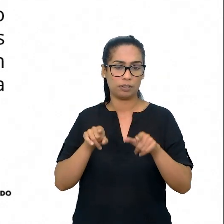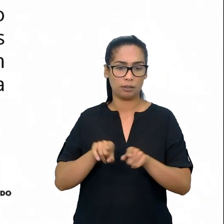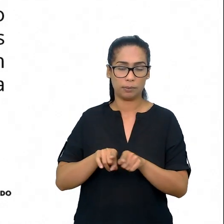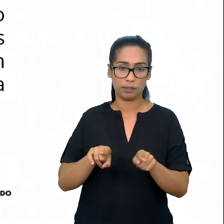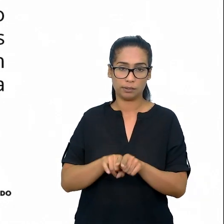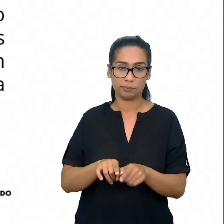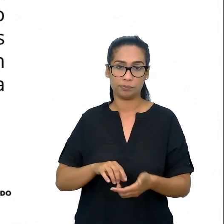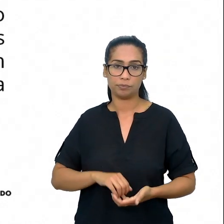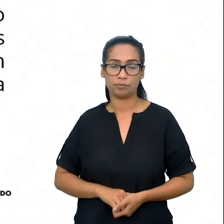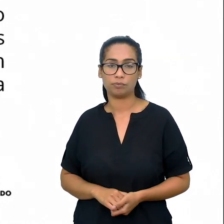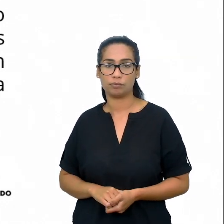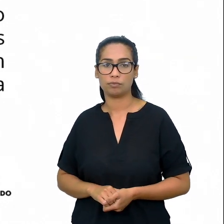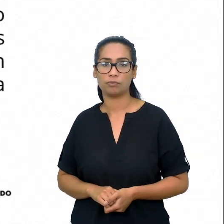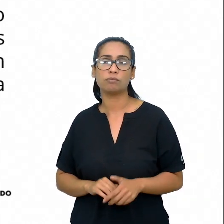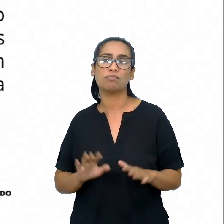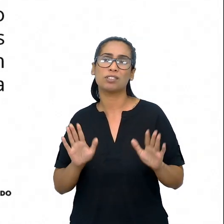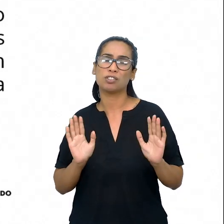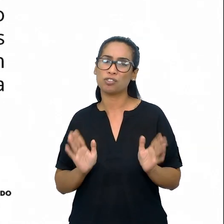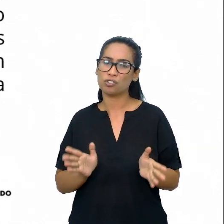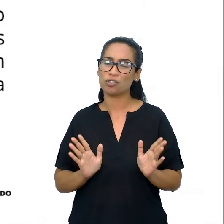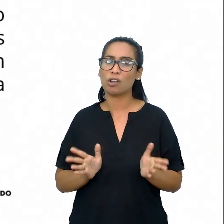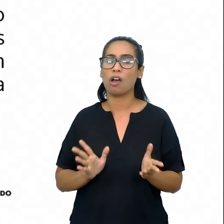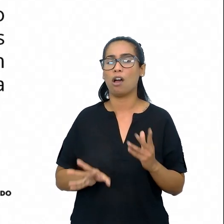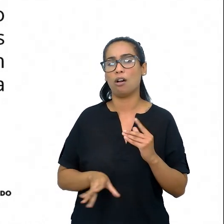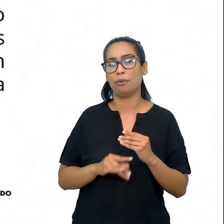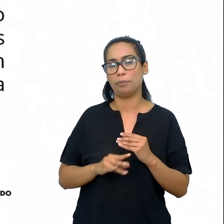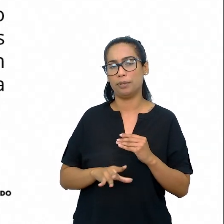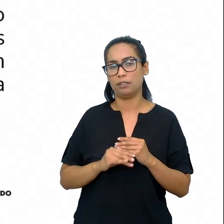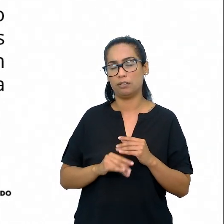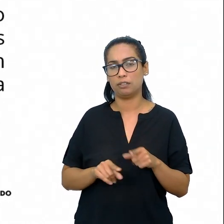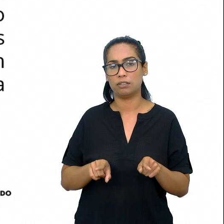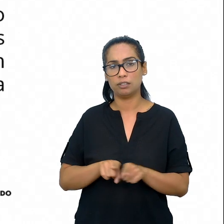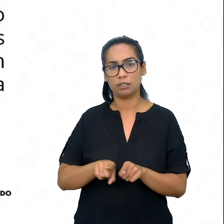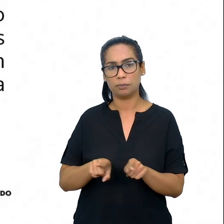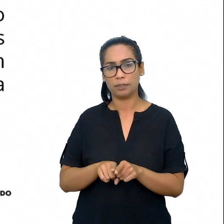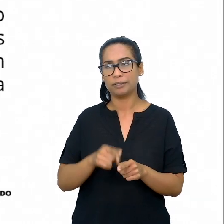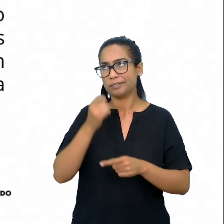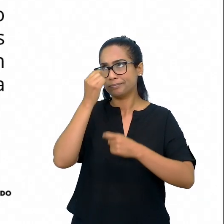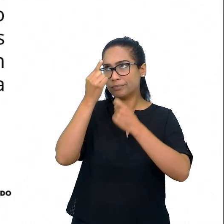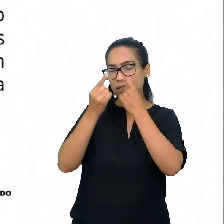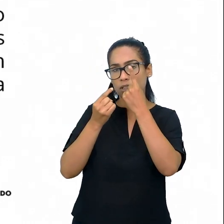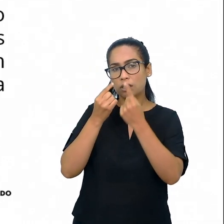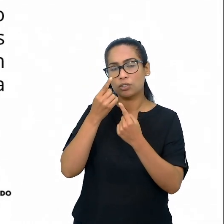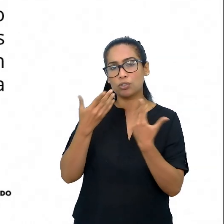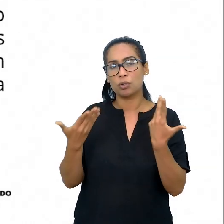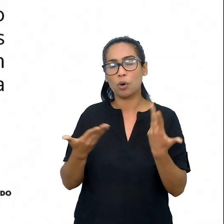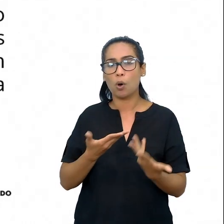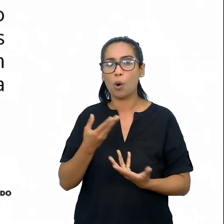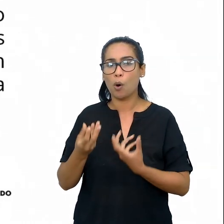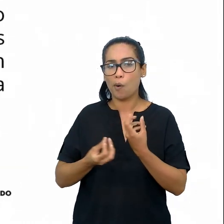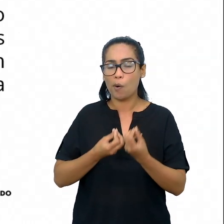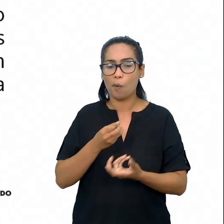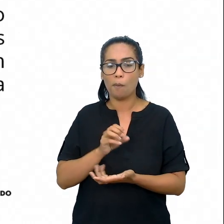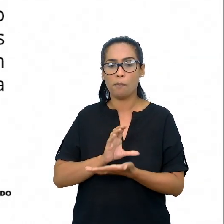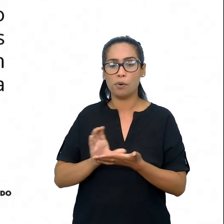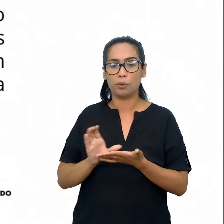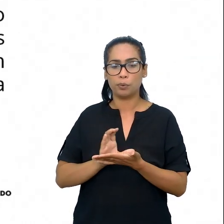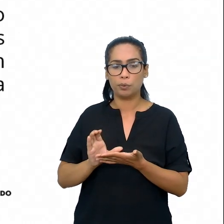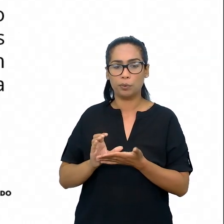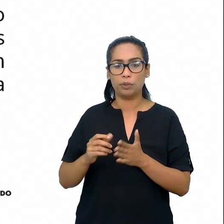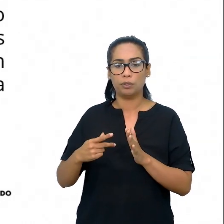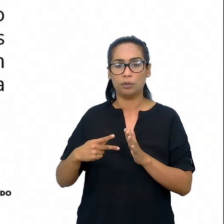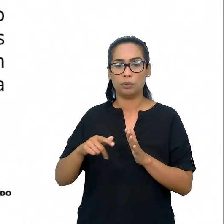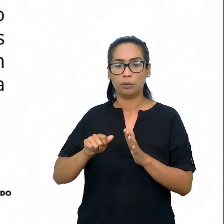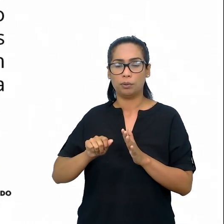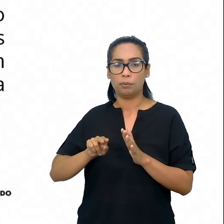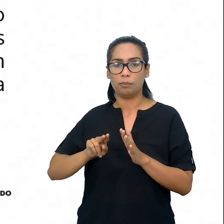já introduzimos na semana passada um pouquinho sobre a ideia de como que o currículo paulista traz esses conceitos da interdisciplinariedade,